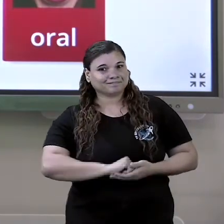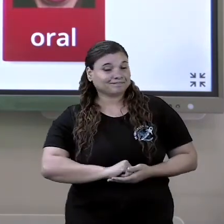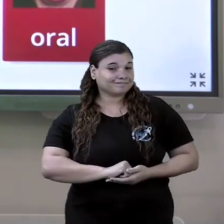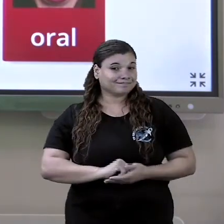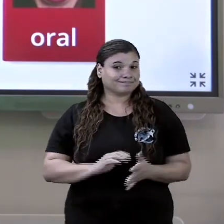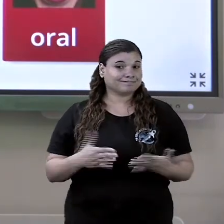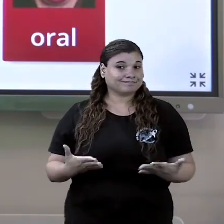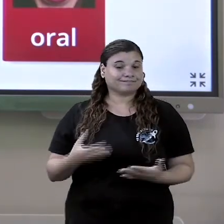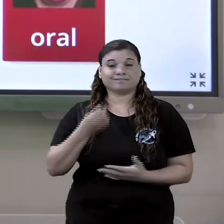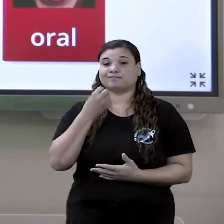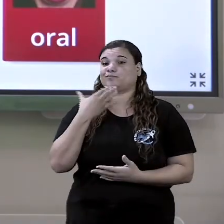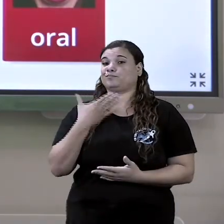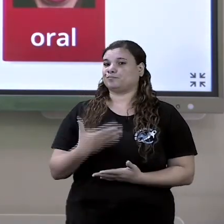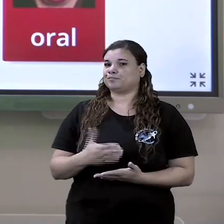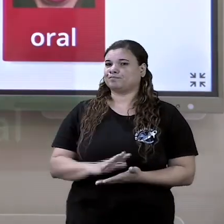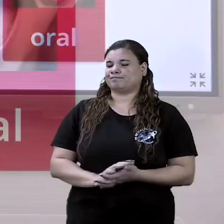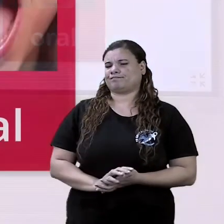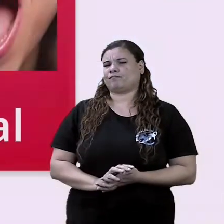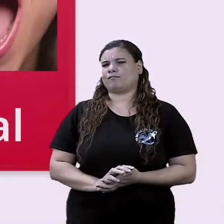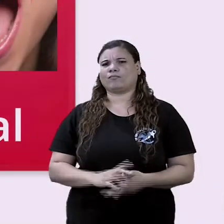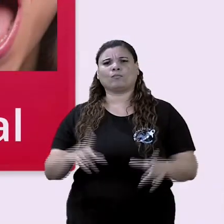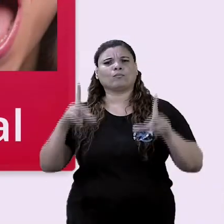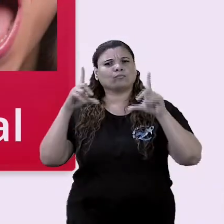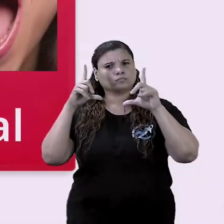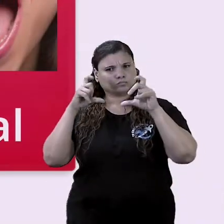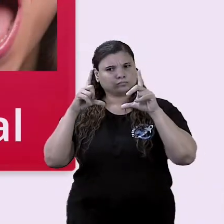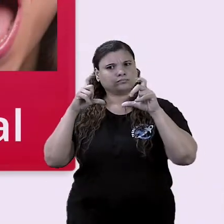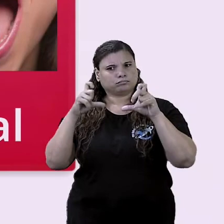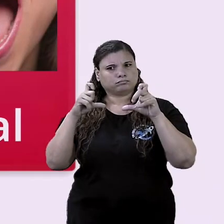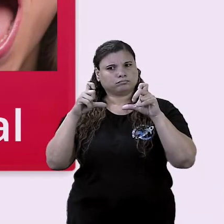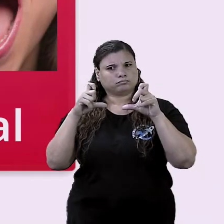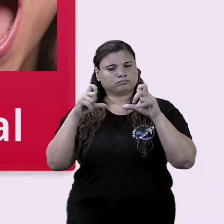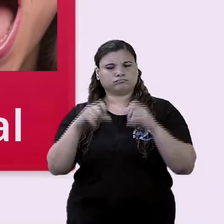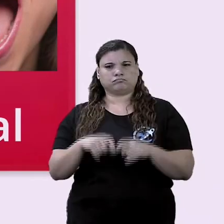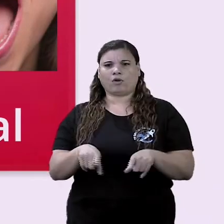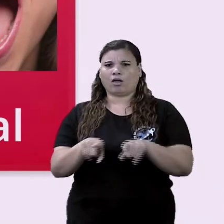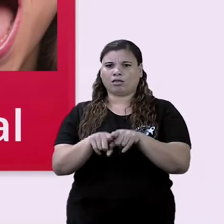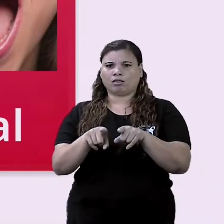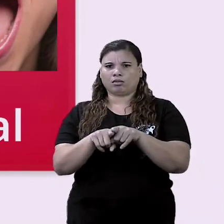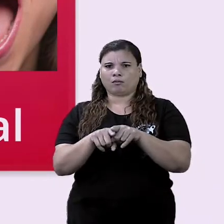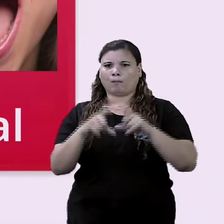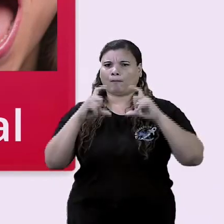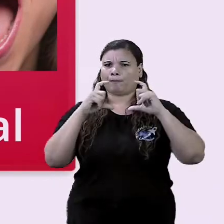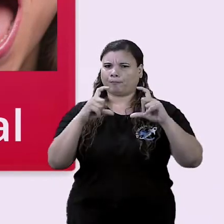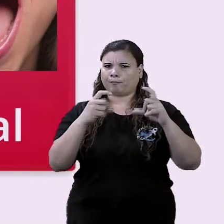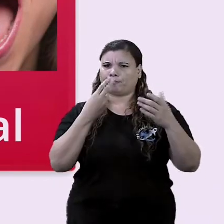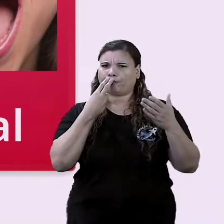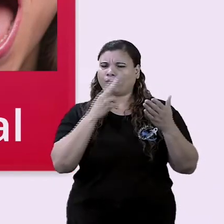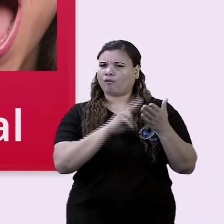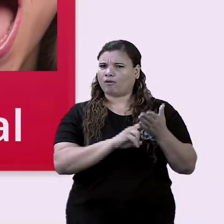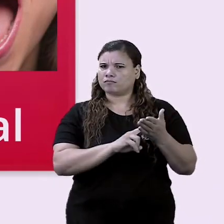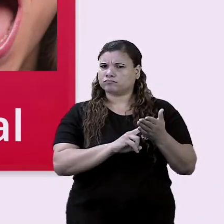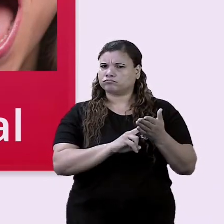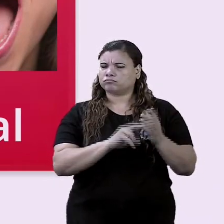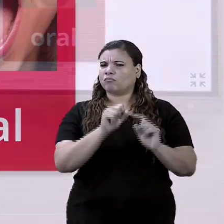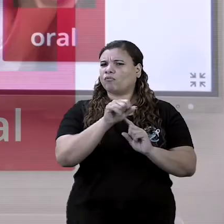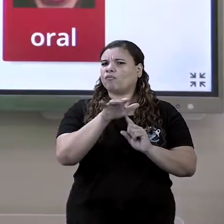Muito bem. A fotografia e o cartão postal pertencem a qual fonte histórica?